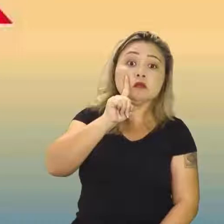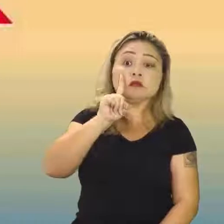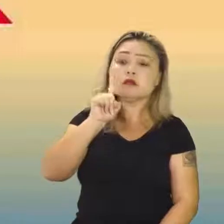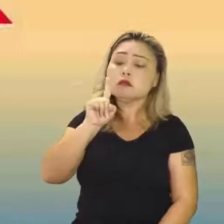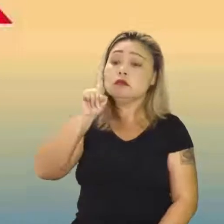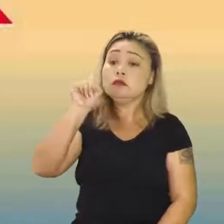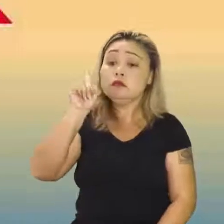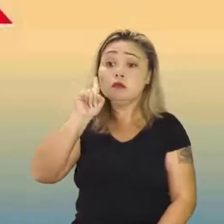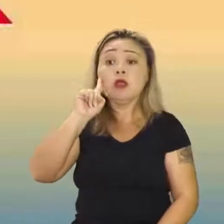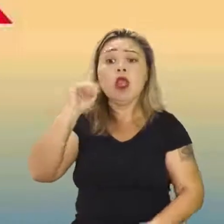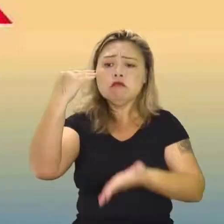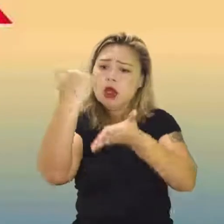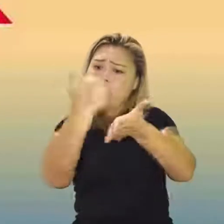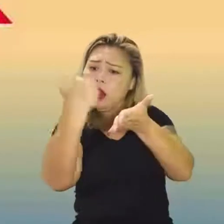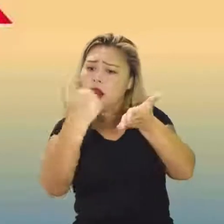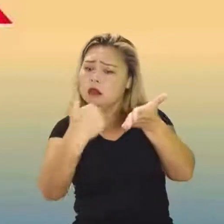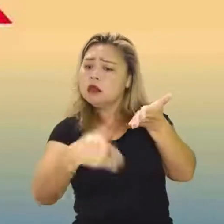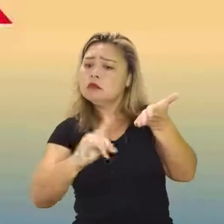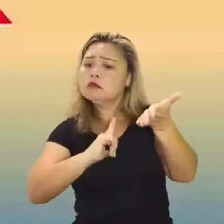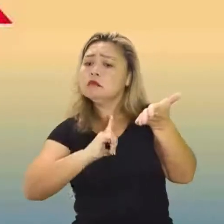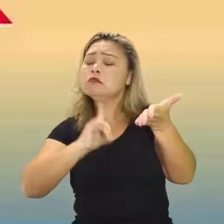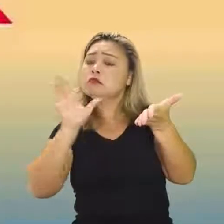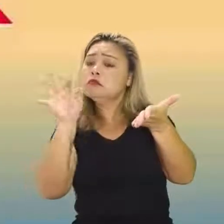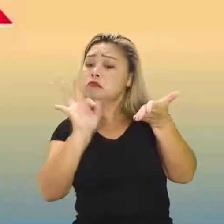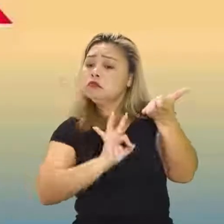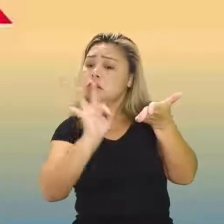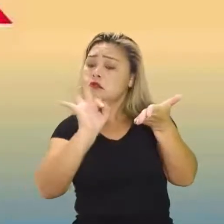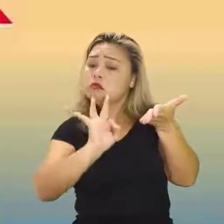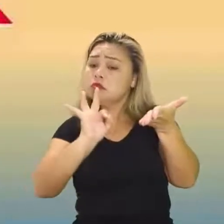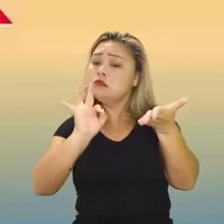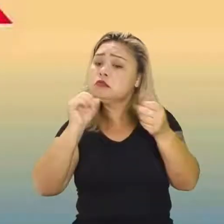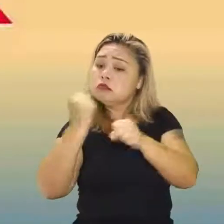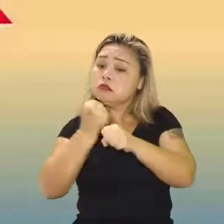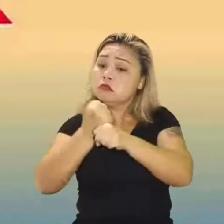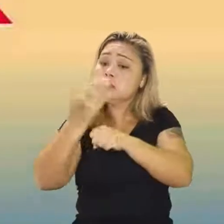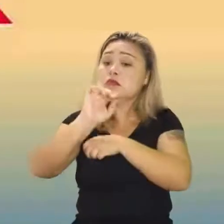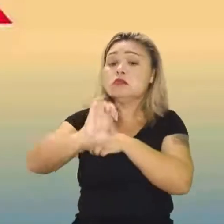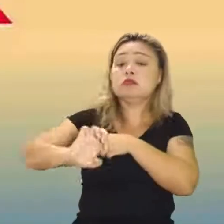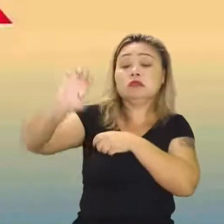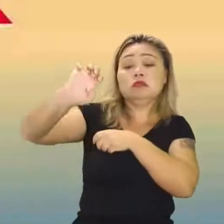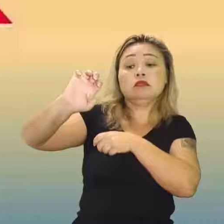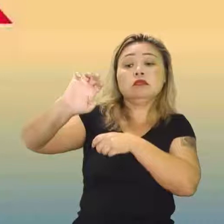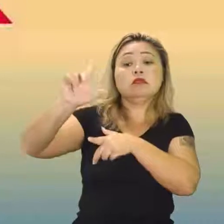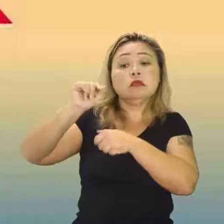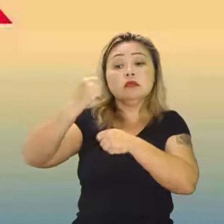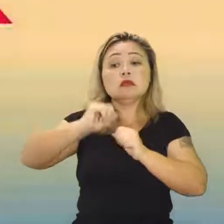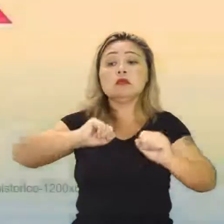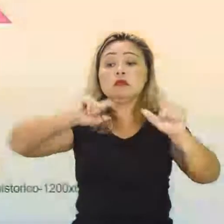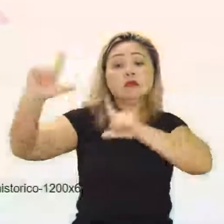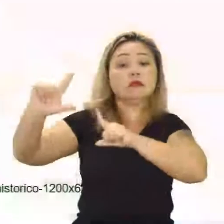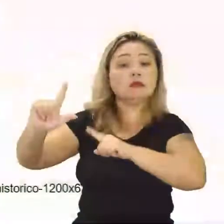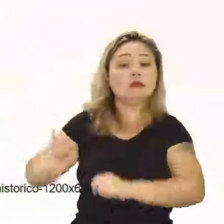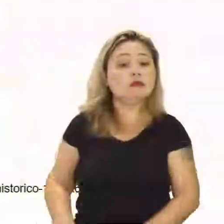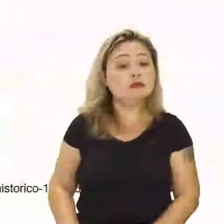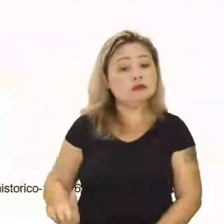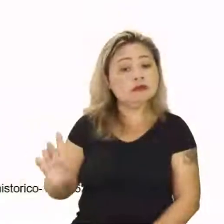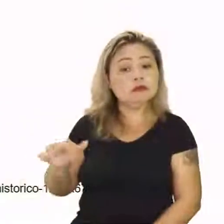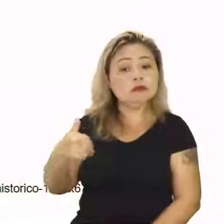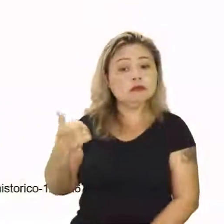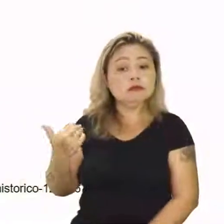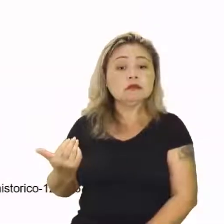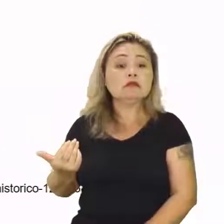vai tomar medidas que viabilizem a reconstrução da Europa. Na tela para vocês aí.